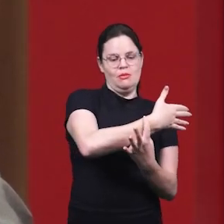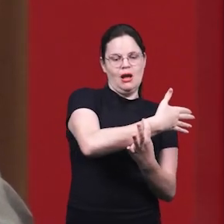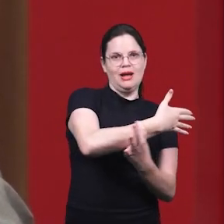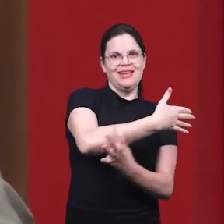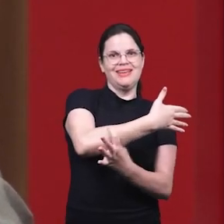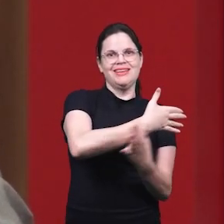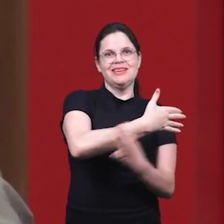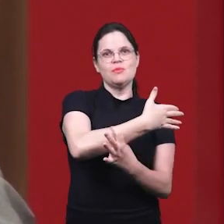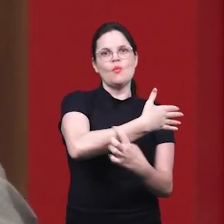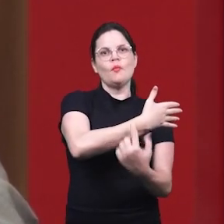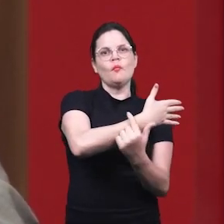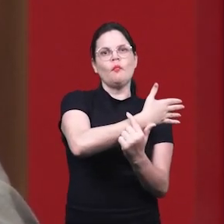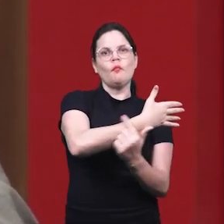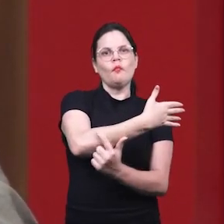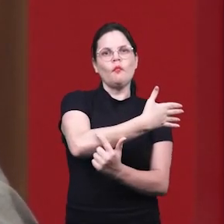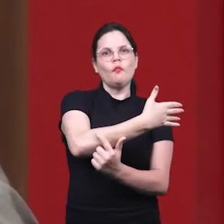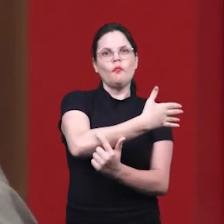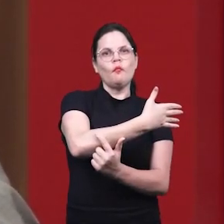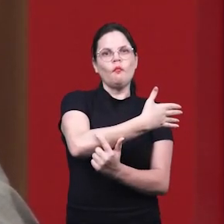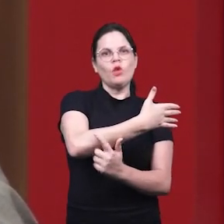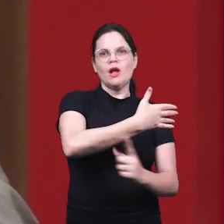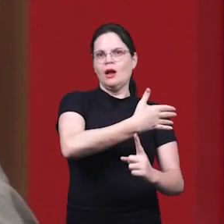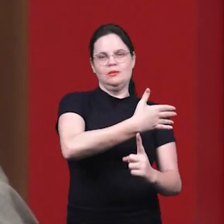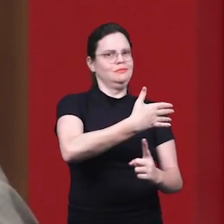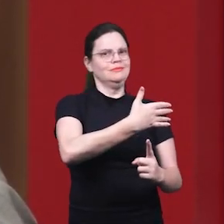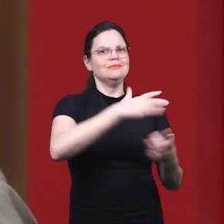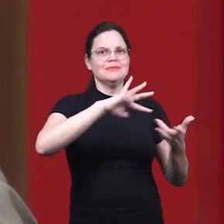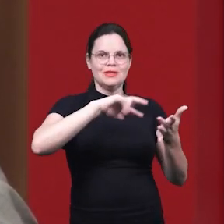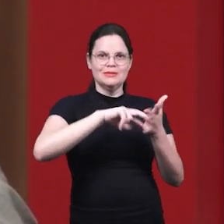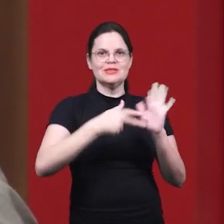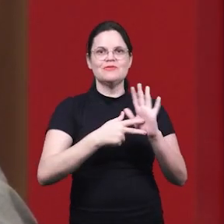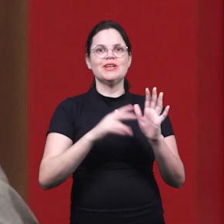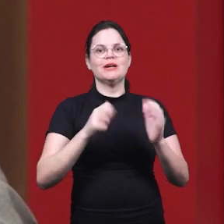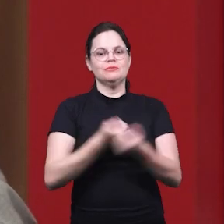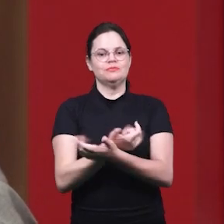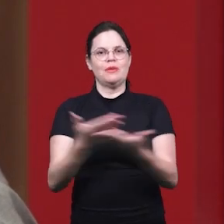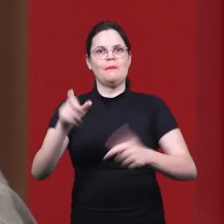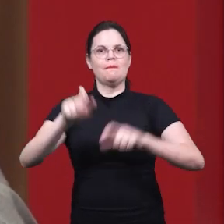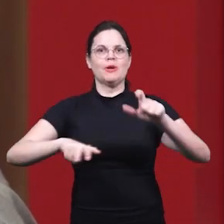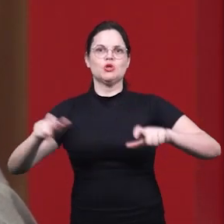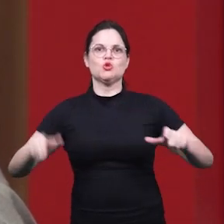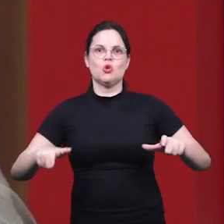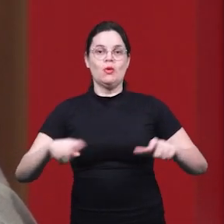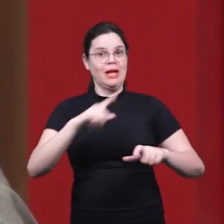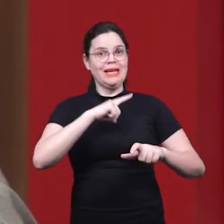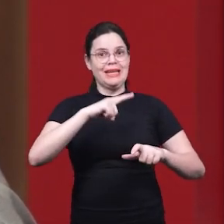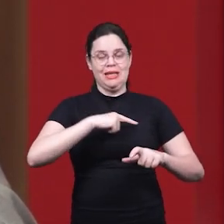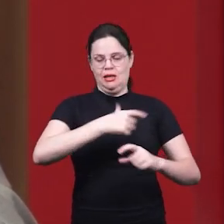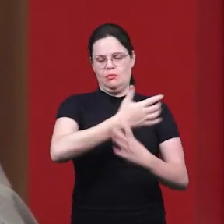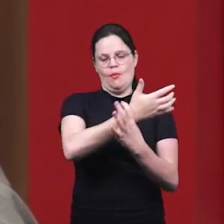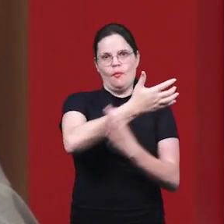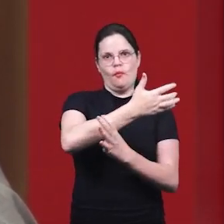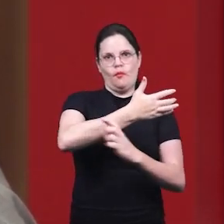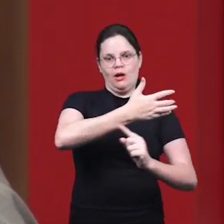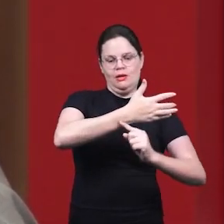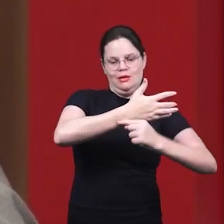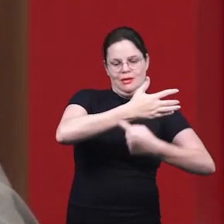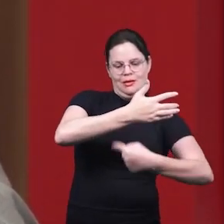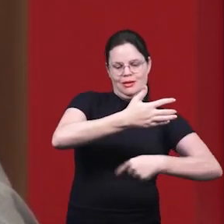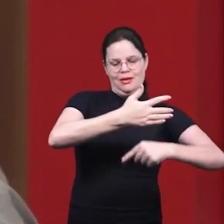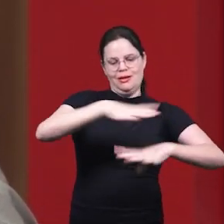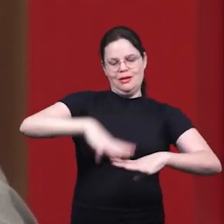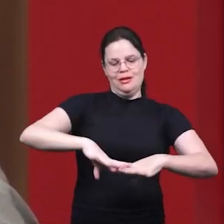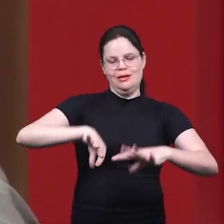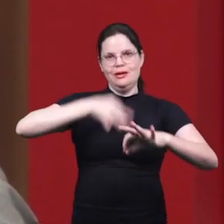de vida para Israel. Esses 7 anos ali são 7 anos da chamada, estou